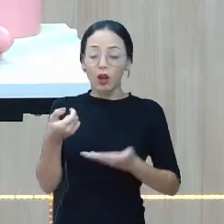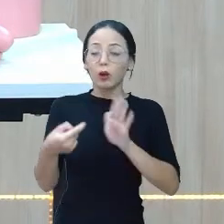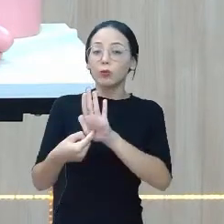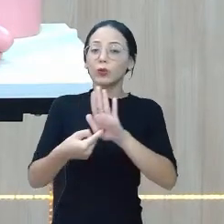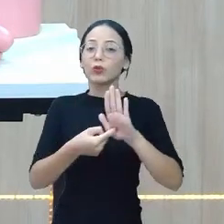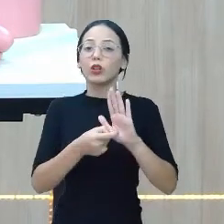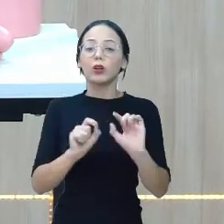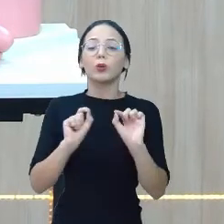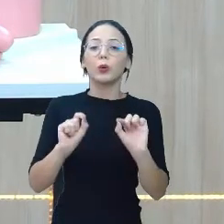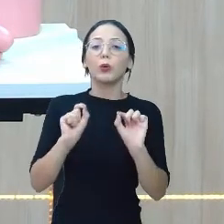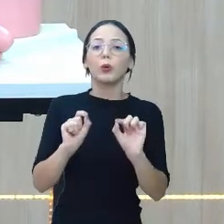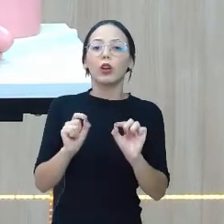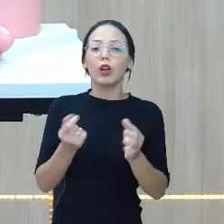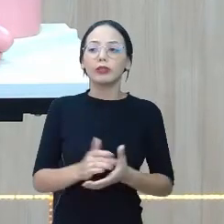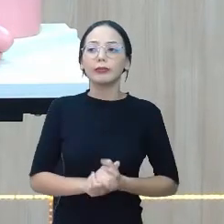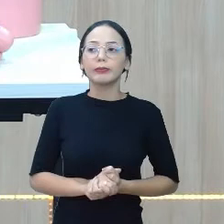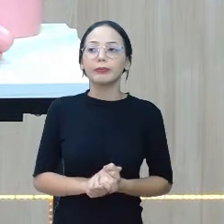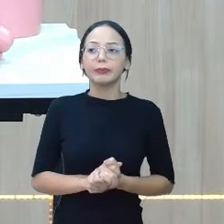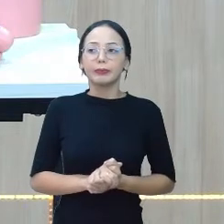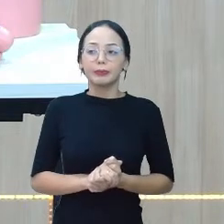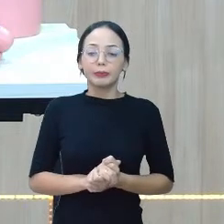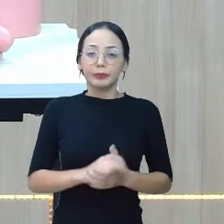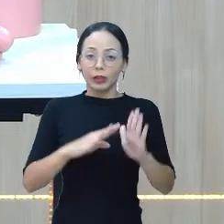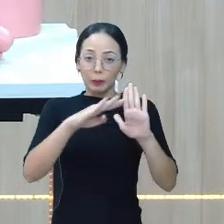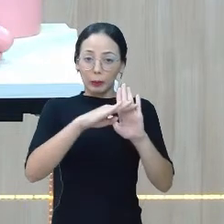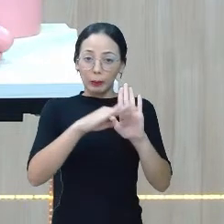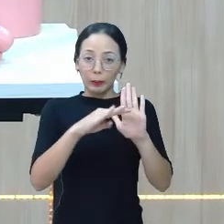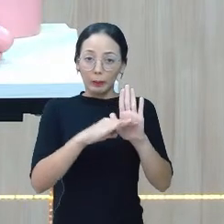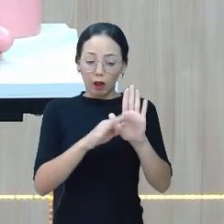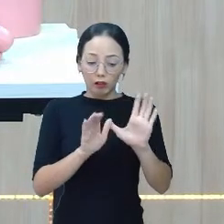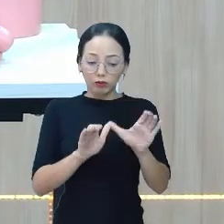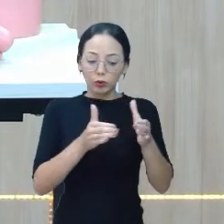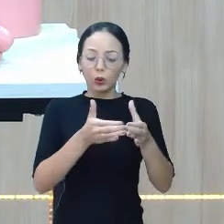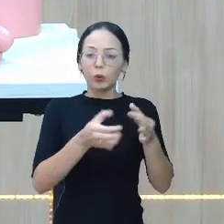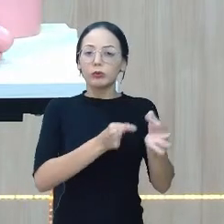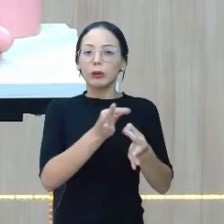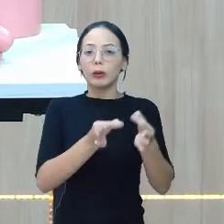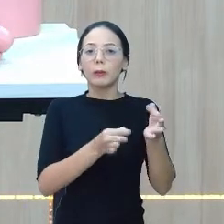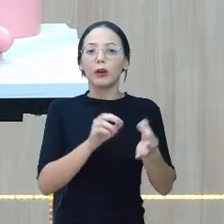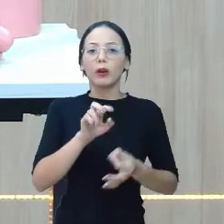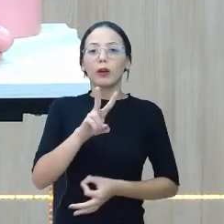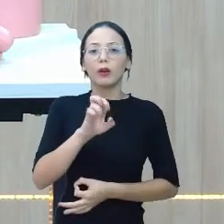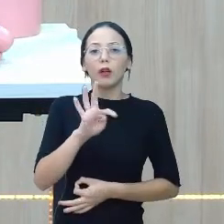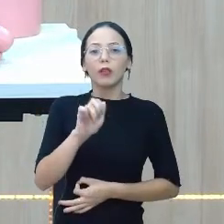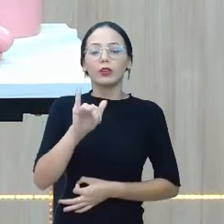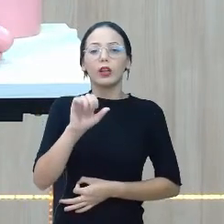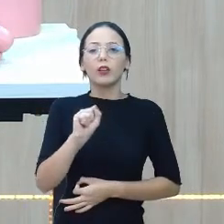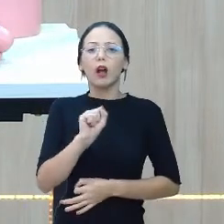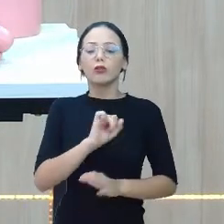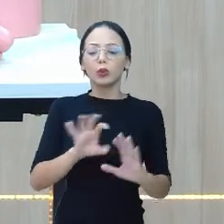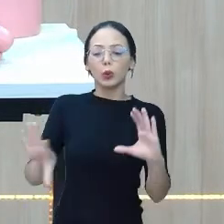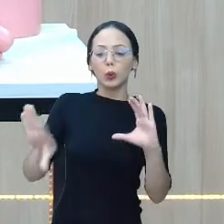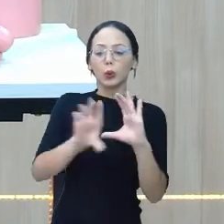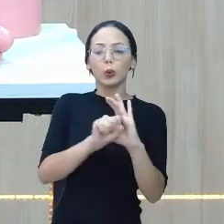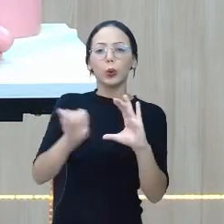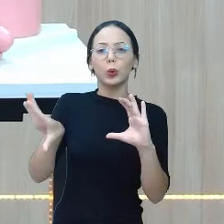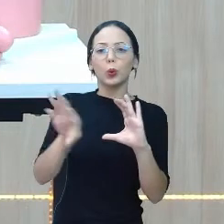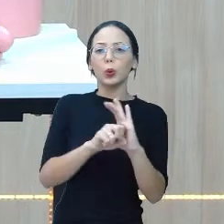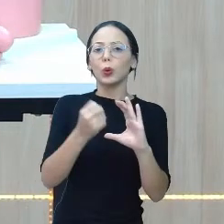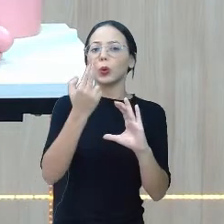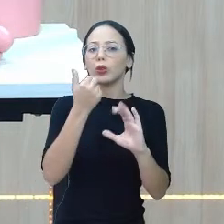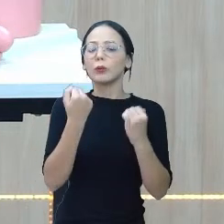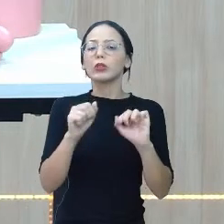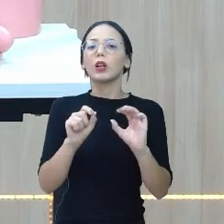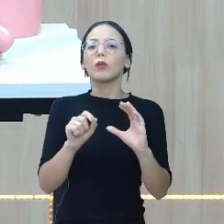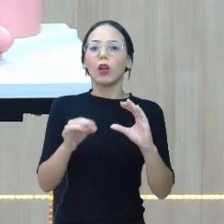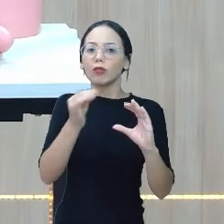que naquela lâmina dos vegetais, que os vegetais, para receber nutriente, ele tinha que puxar do